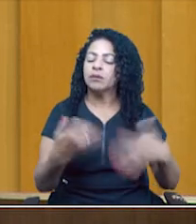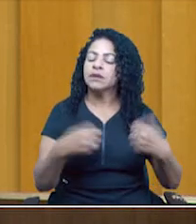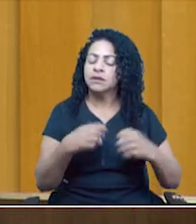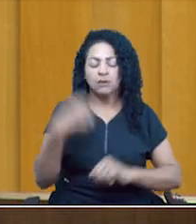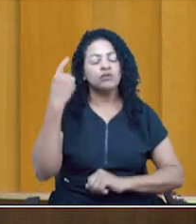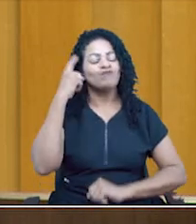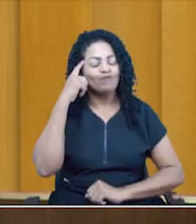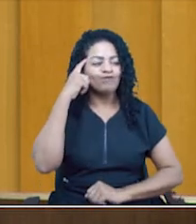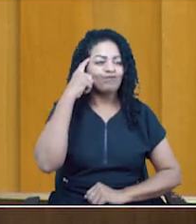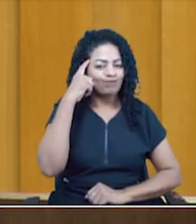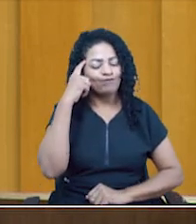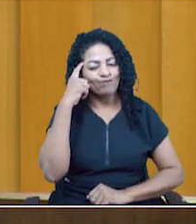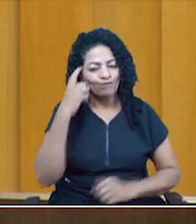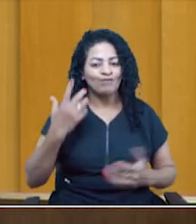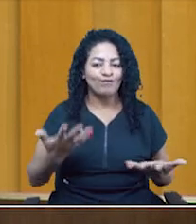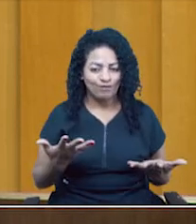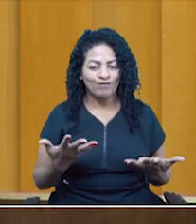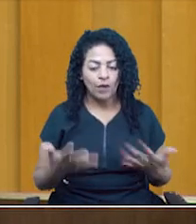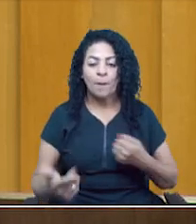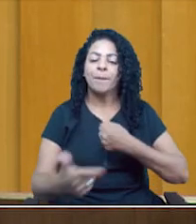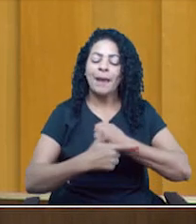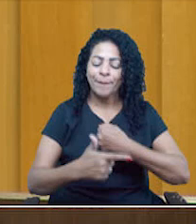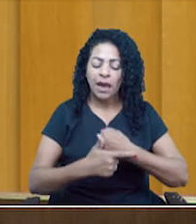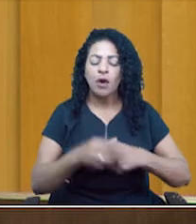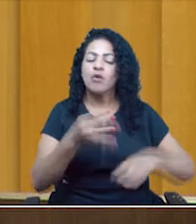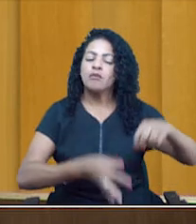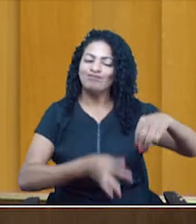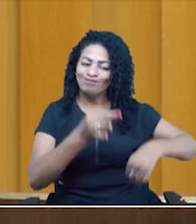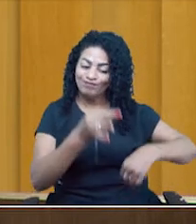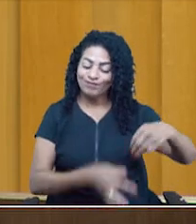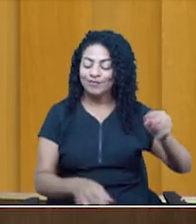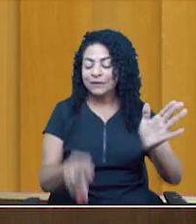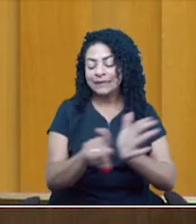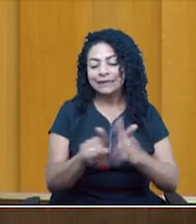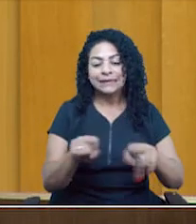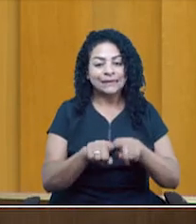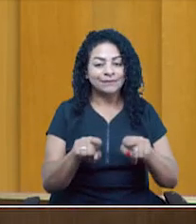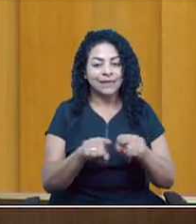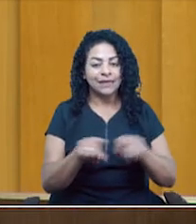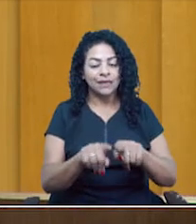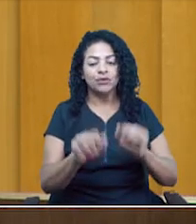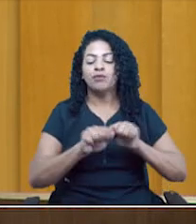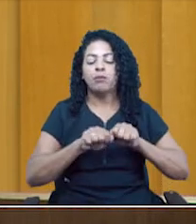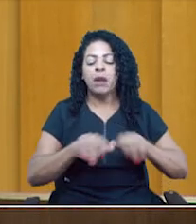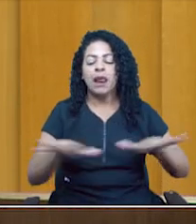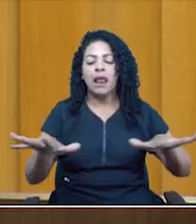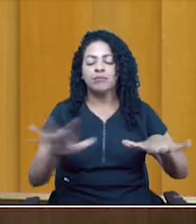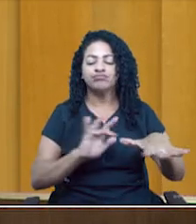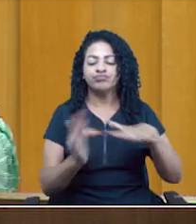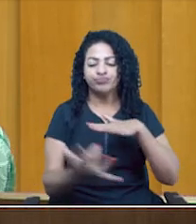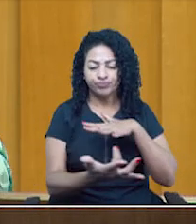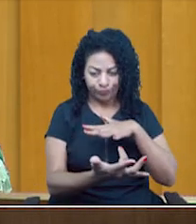sobre o papel do magistrado quando de suas manifestações em redes sociais. E